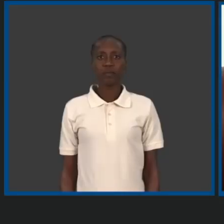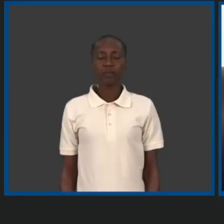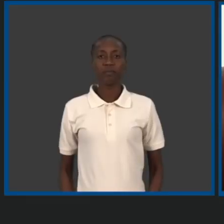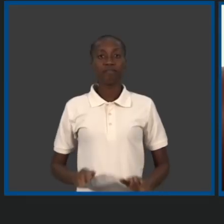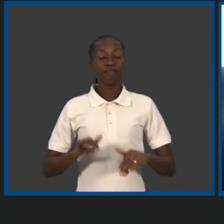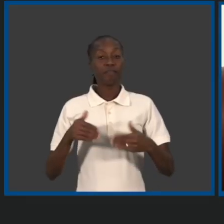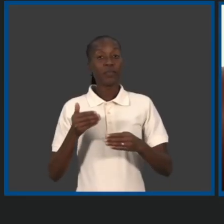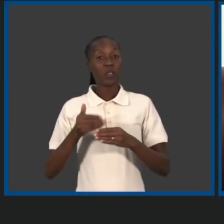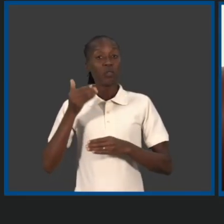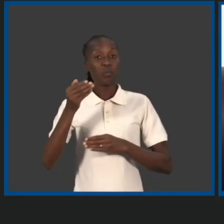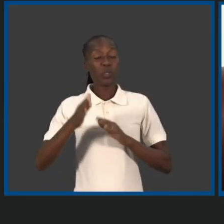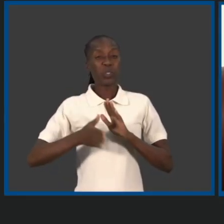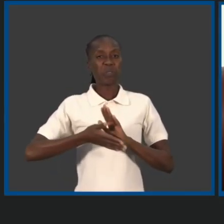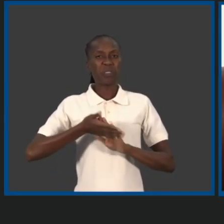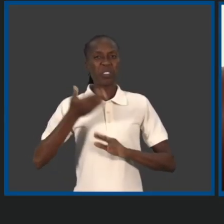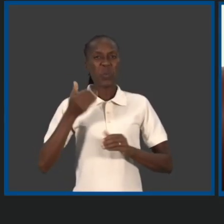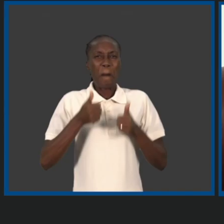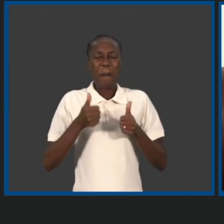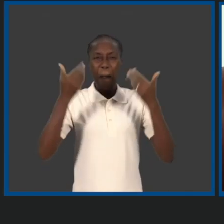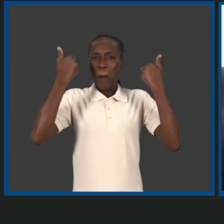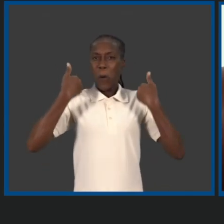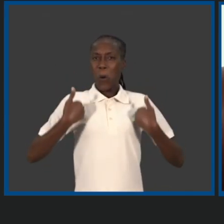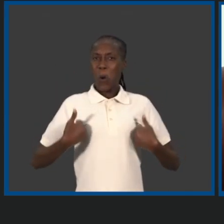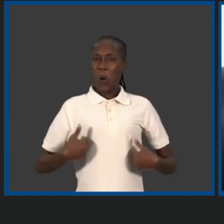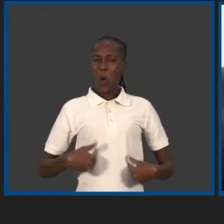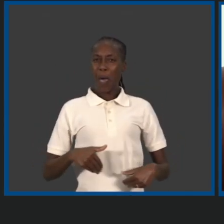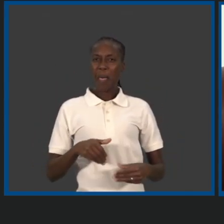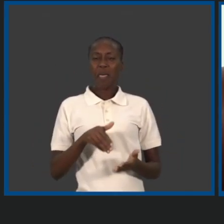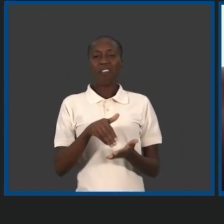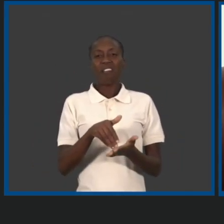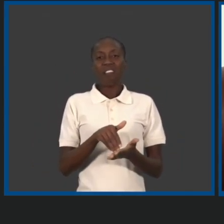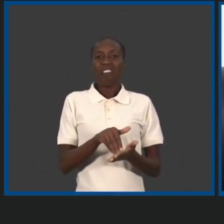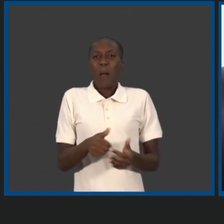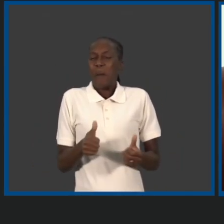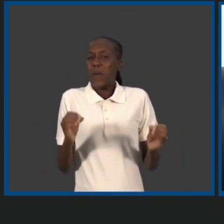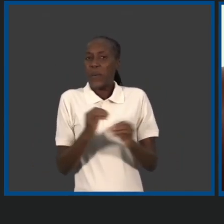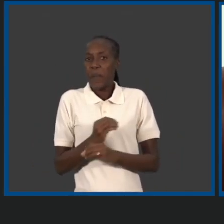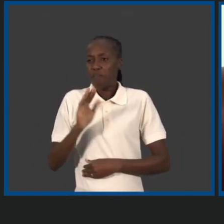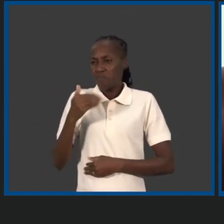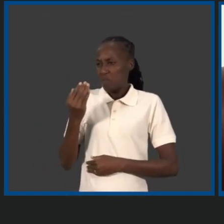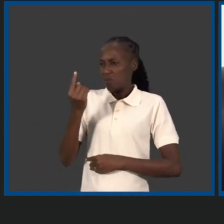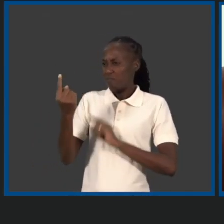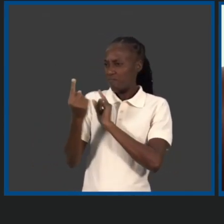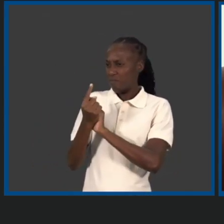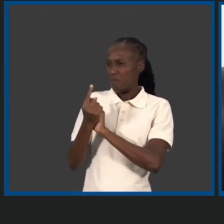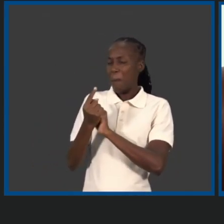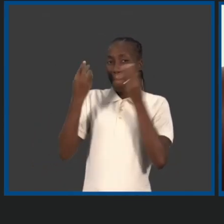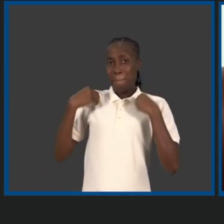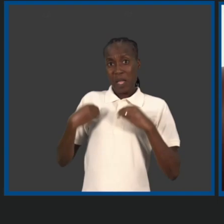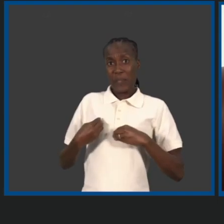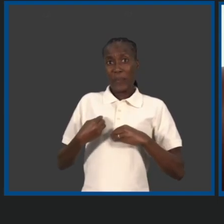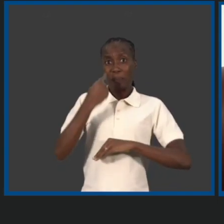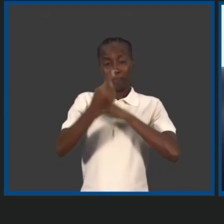Chegou um tempo que ficou inanimada. E apareceu uma médica. Ela chegou, pegou a criança, só